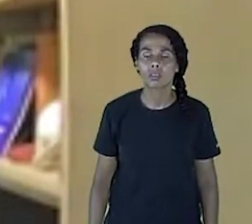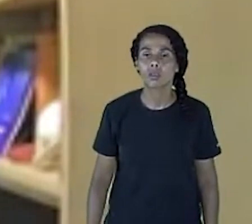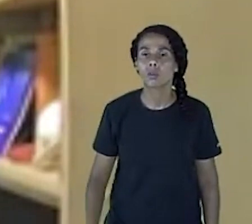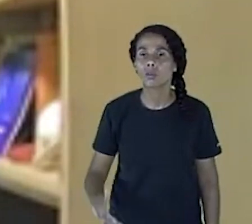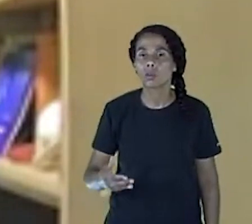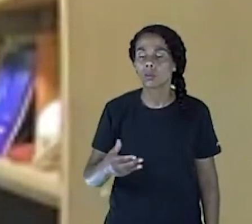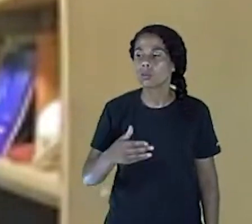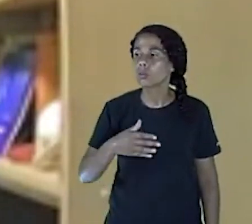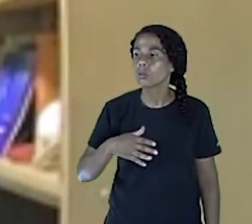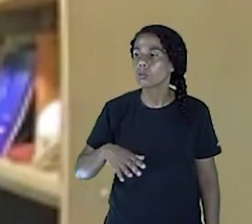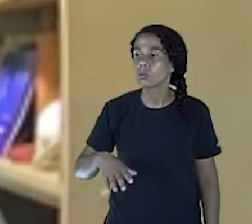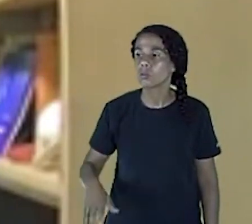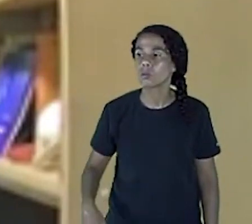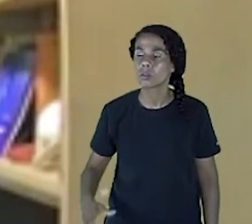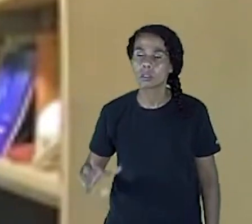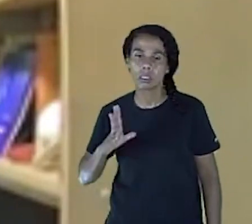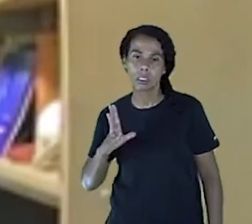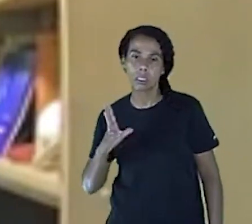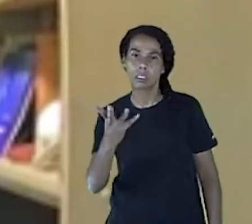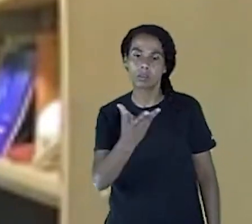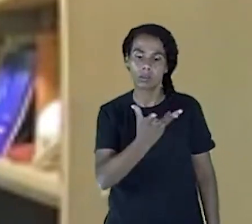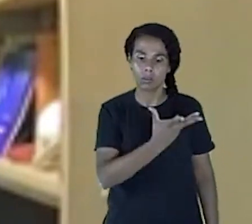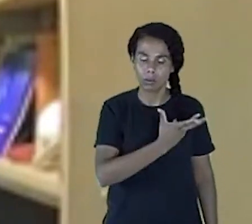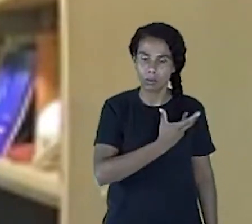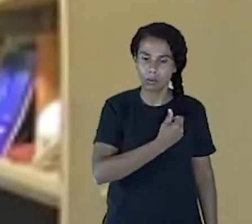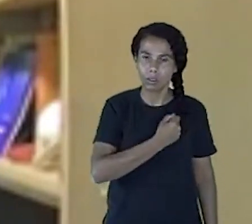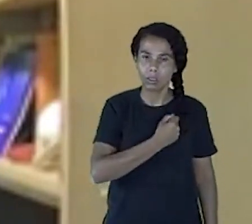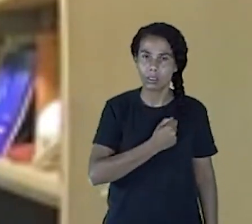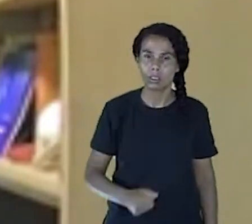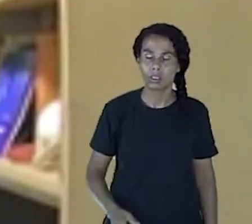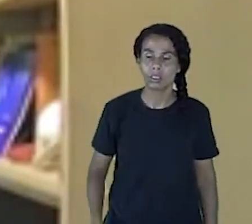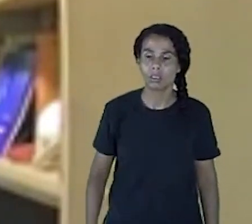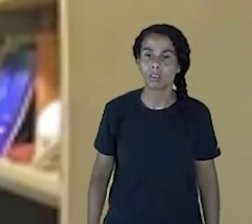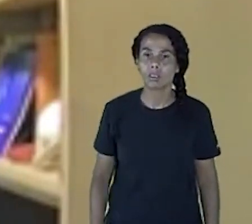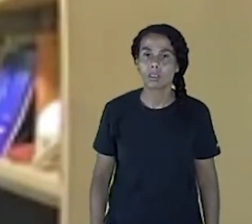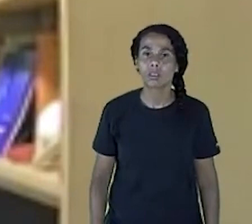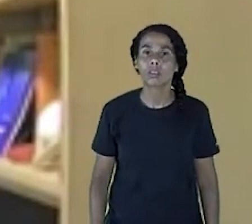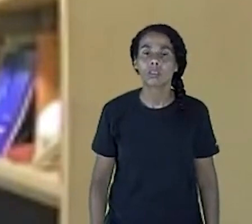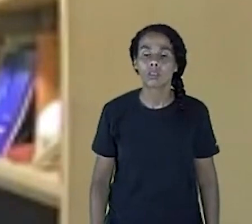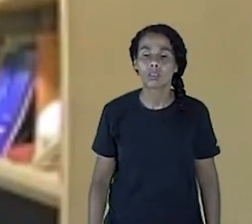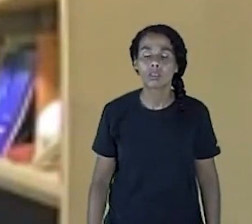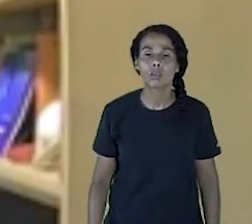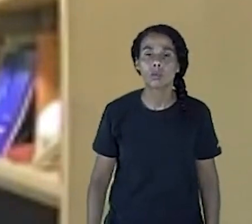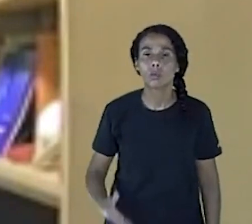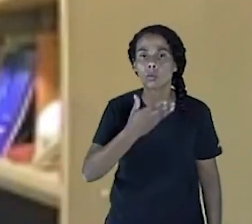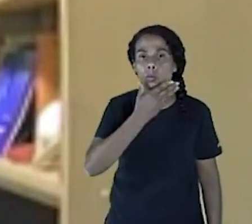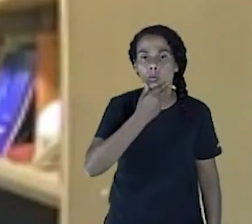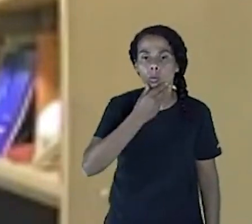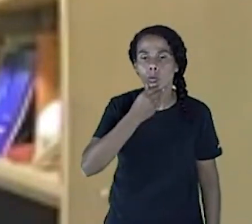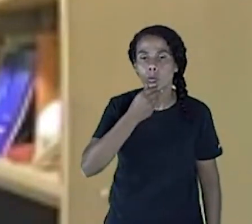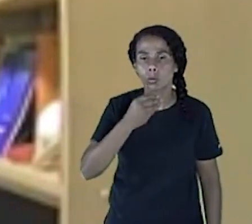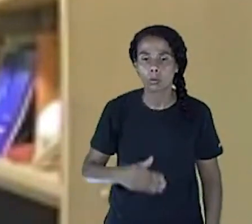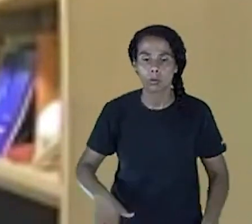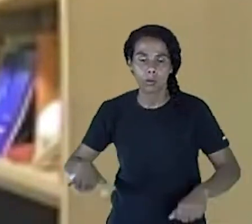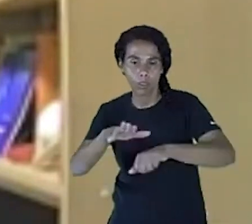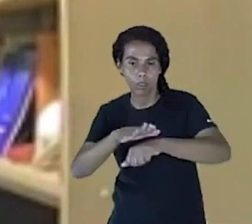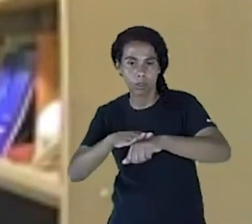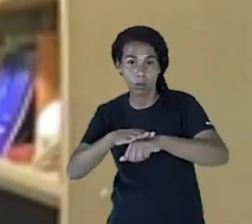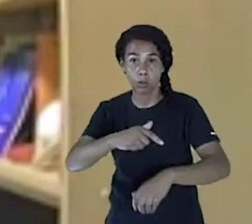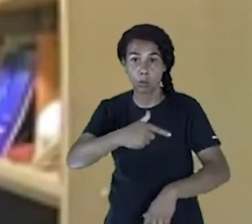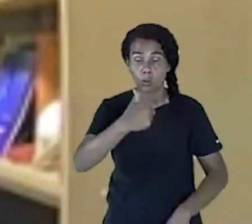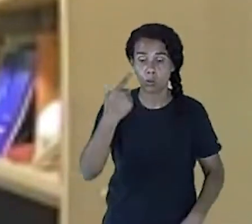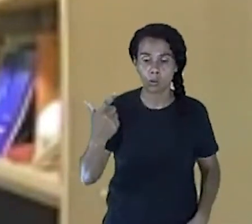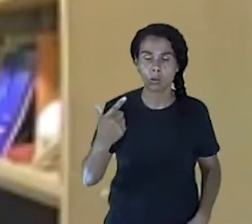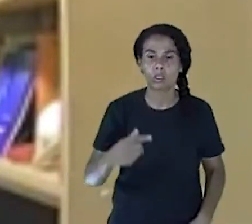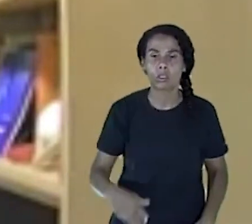Smetak. E o Smetak, numa conversa comigo de ponto de ônibus, que a gente ficava às vezes hora nesse ponto de ônibus, em frente à